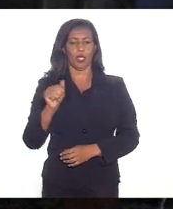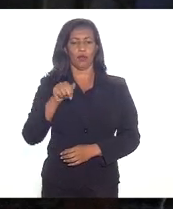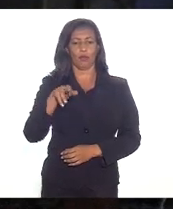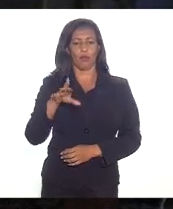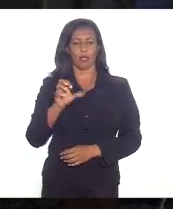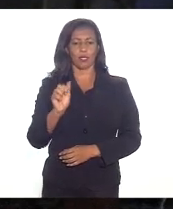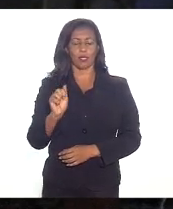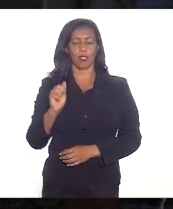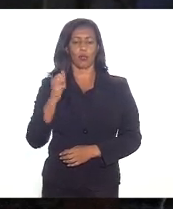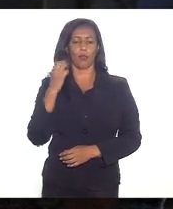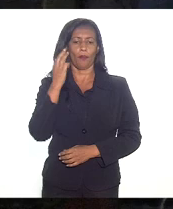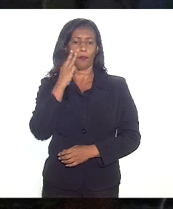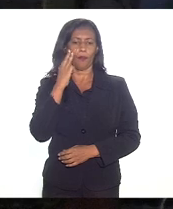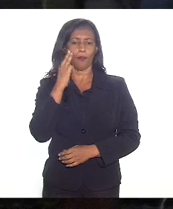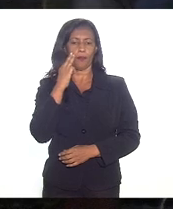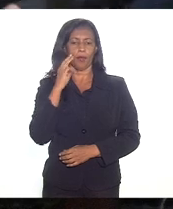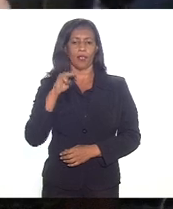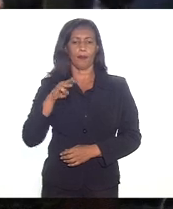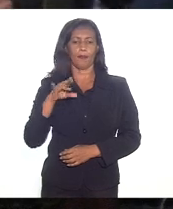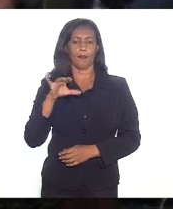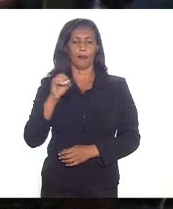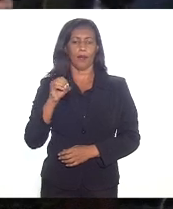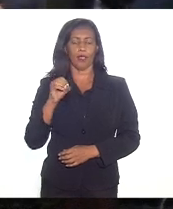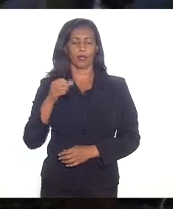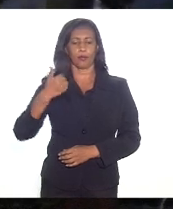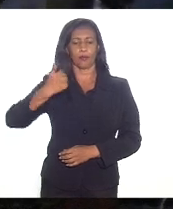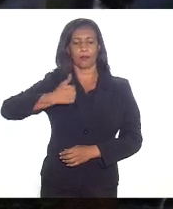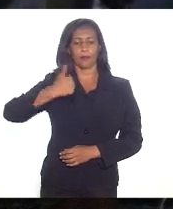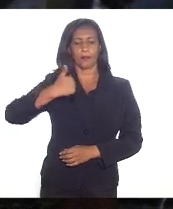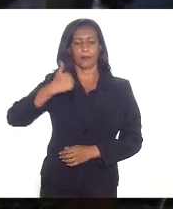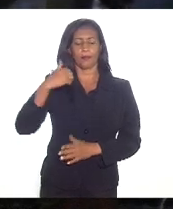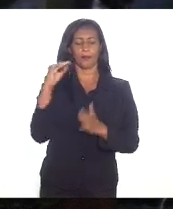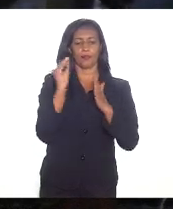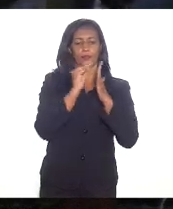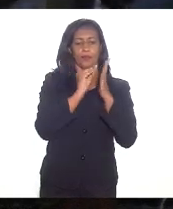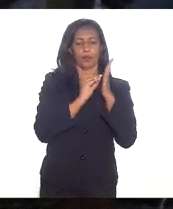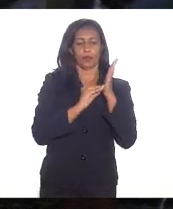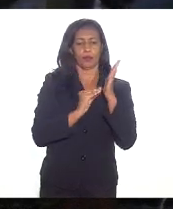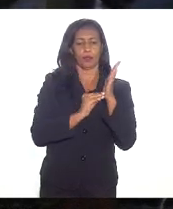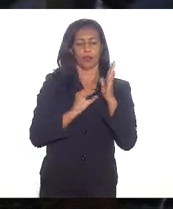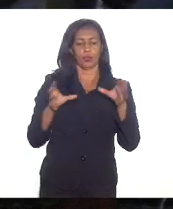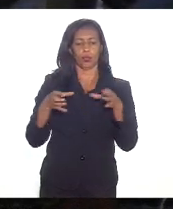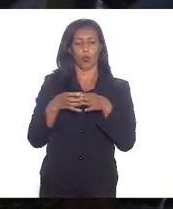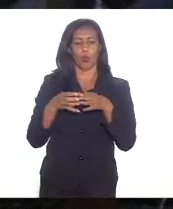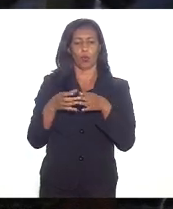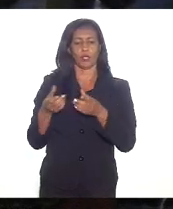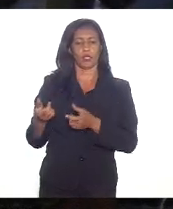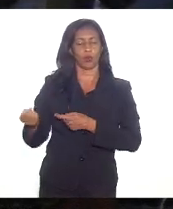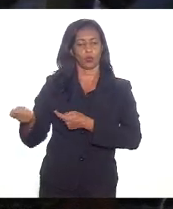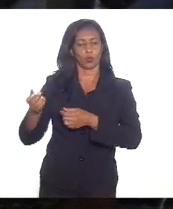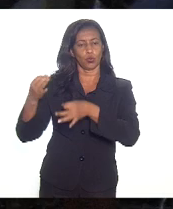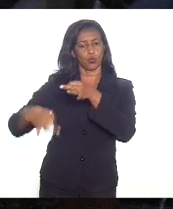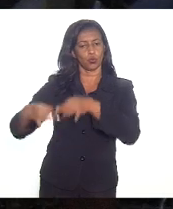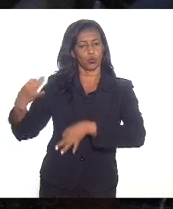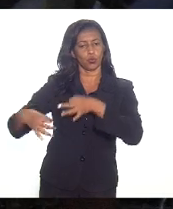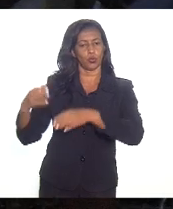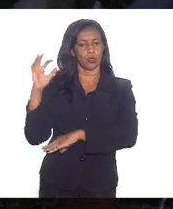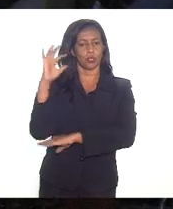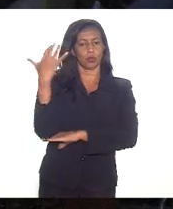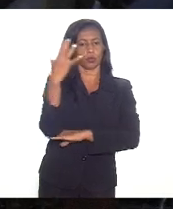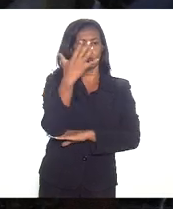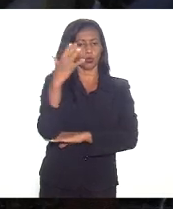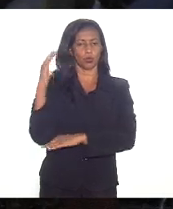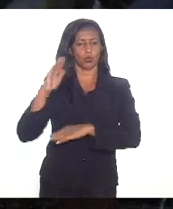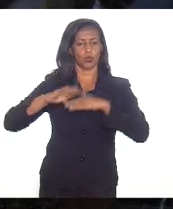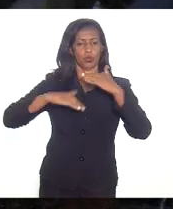Valdec Carneiro e Márcio Canella. Pendendo de pareceres das Comissões de Constituição e Justiça, de Saneamento Ambiental, de Assuntos Municipais e